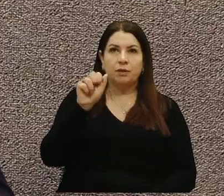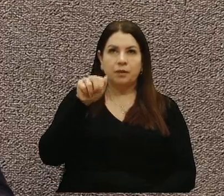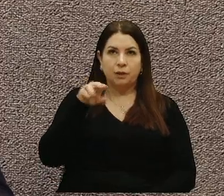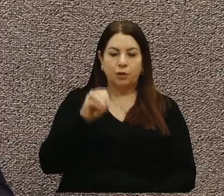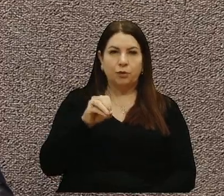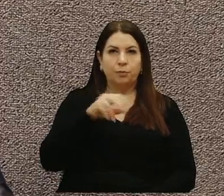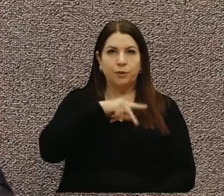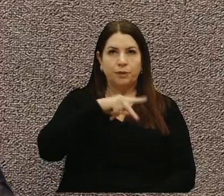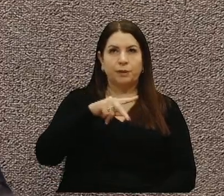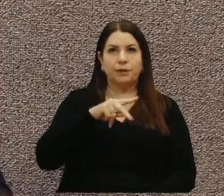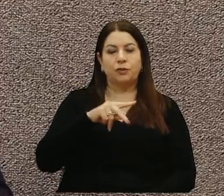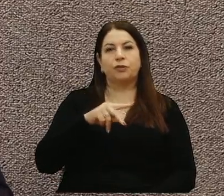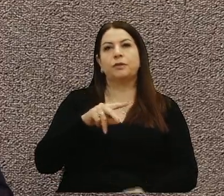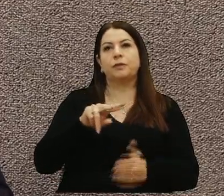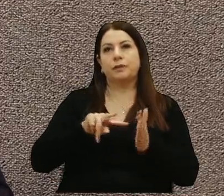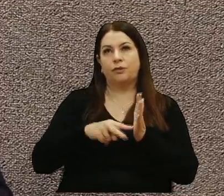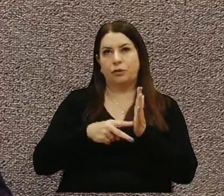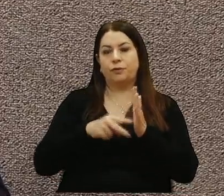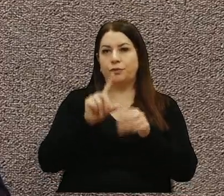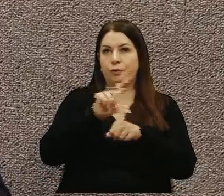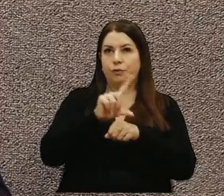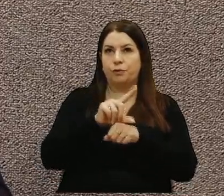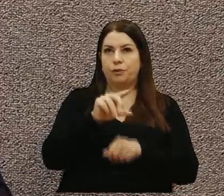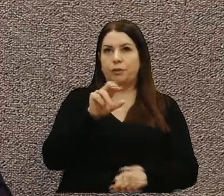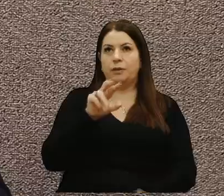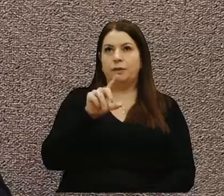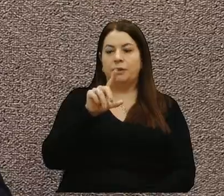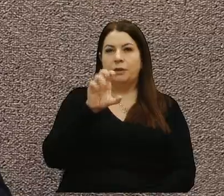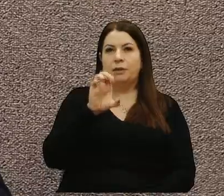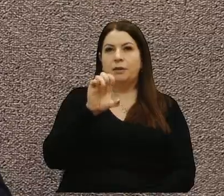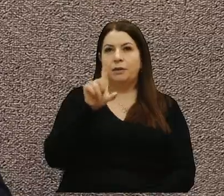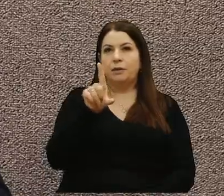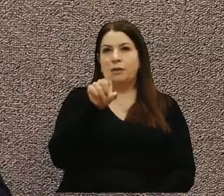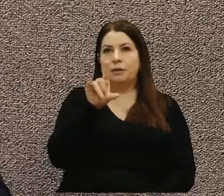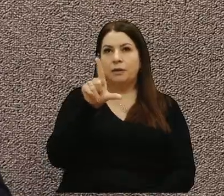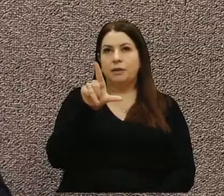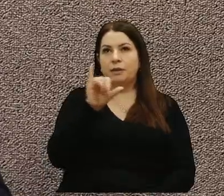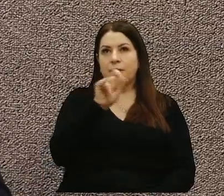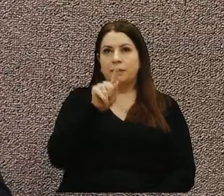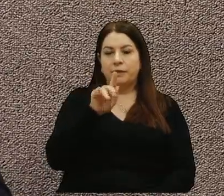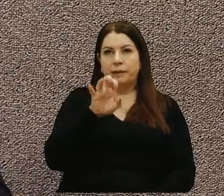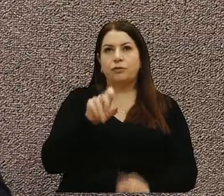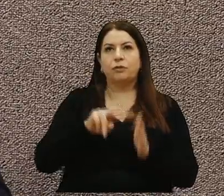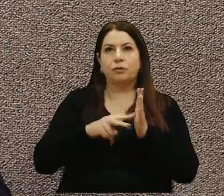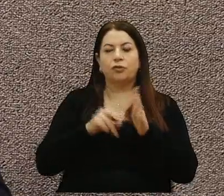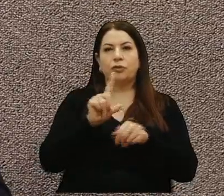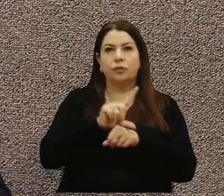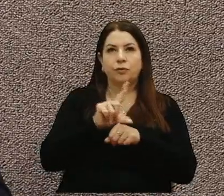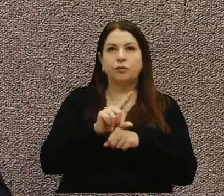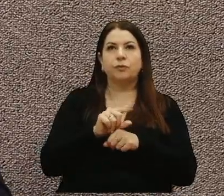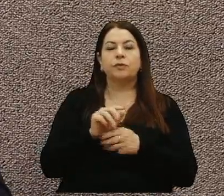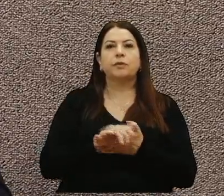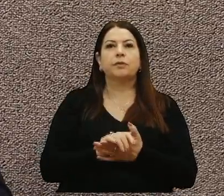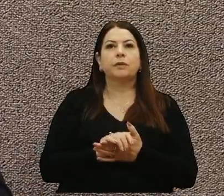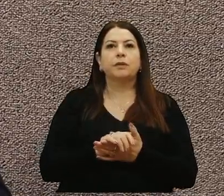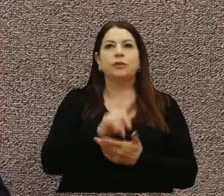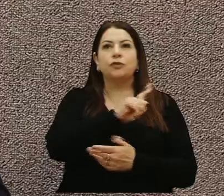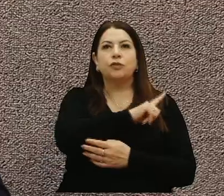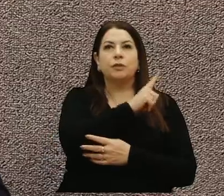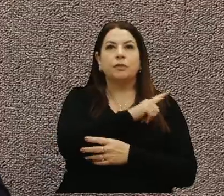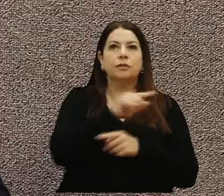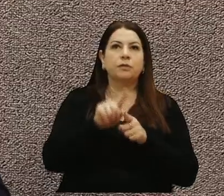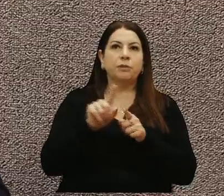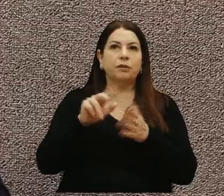presidente do Sind Lojas, a Lisete Zamboni Vieira, diretora administrativa do Sind Lojas, a Lisandra Debona, gerente executiva do